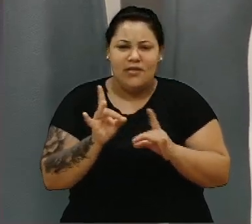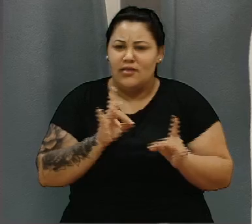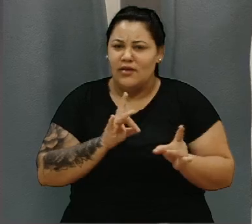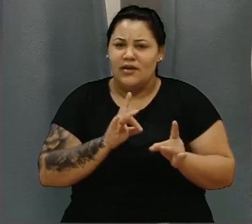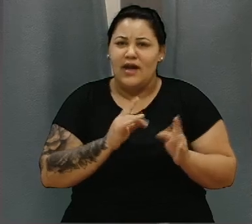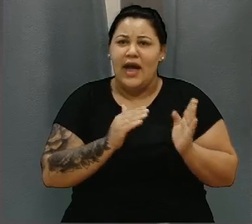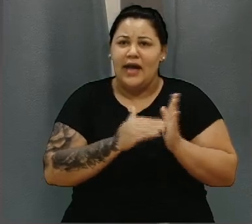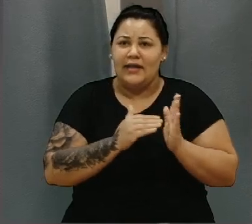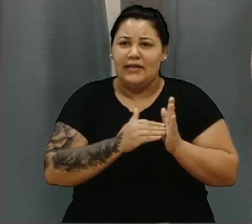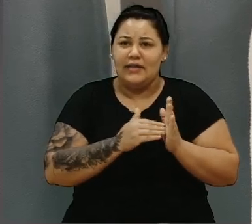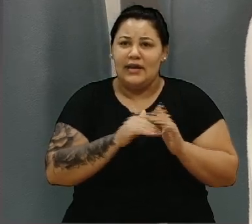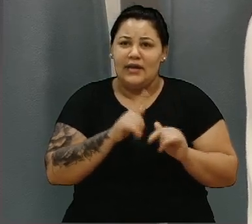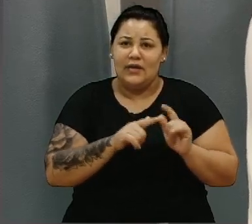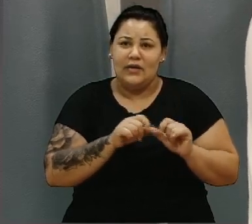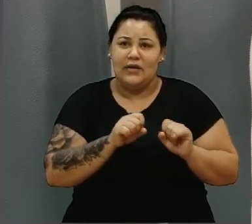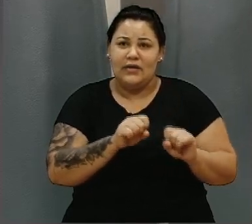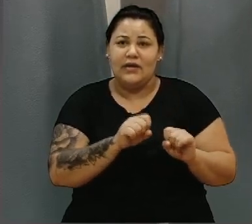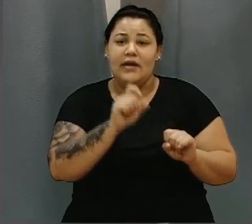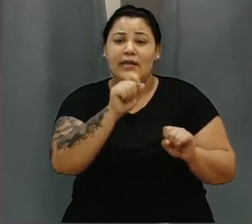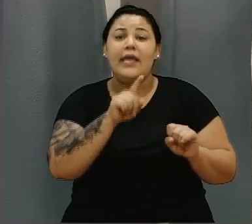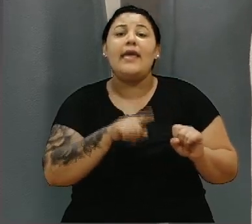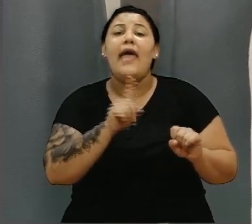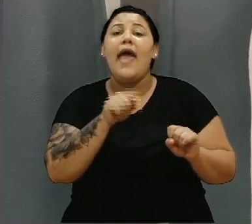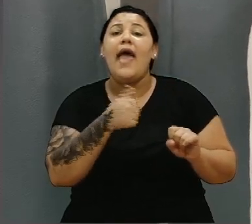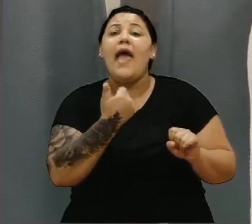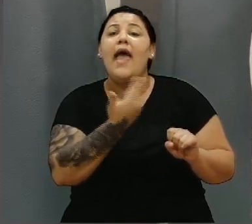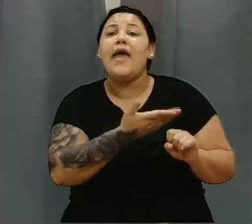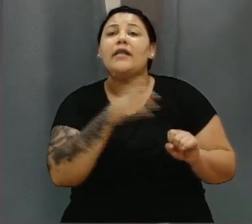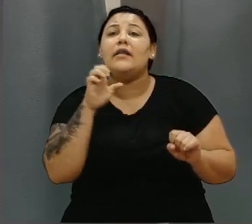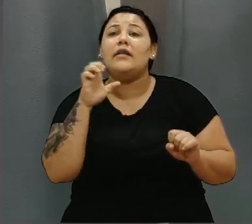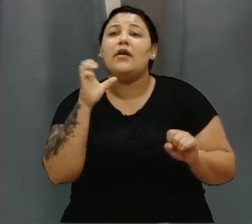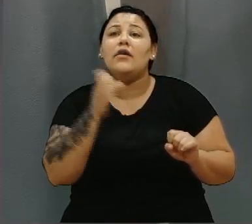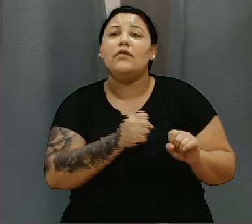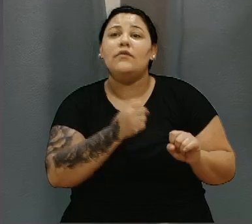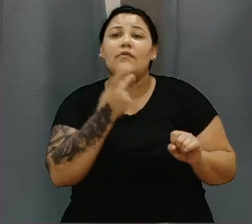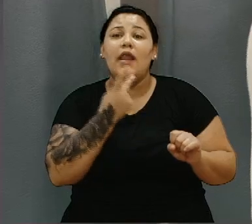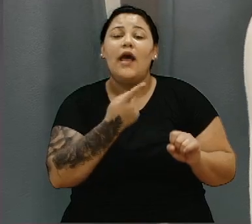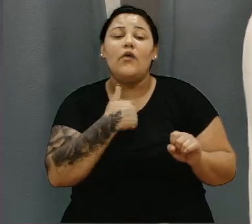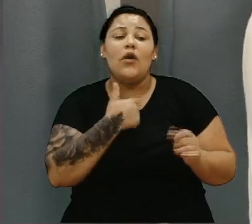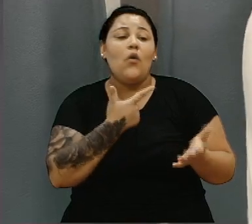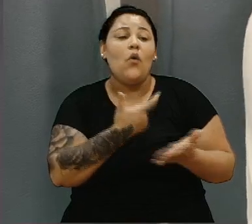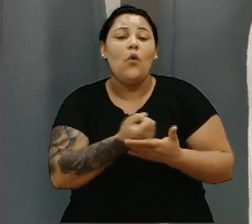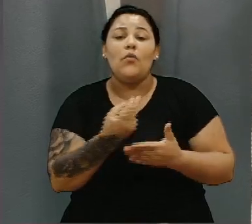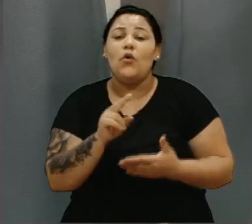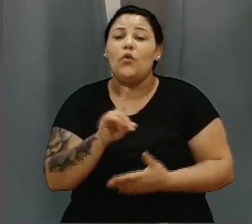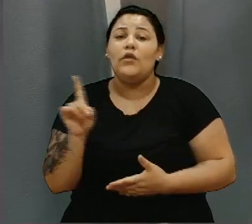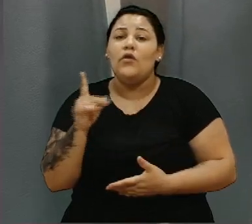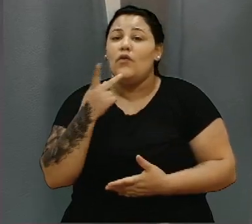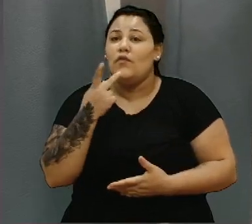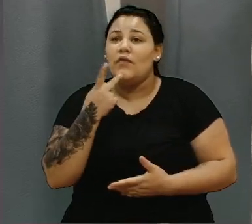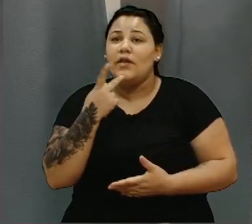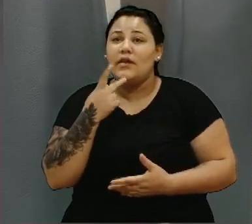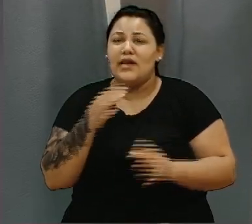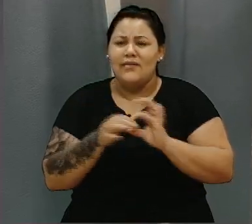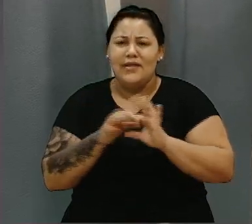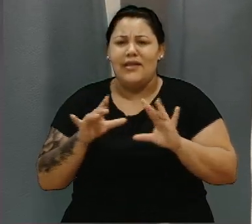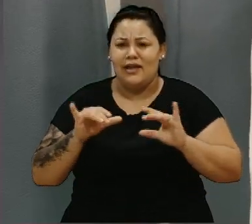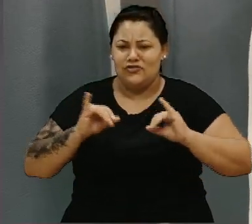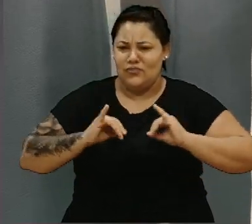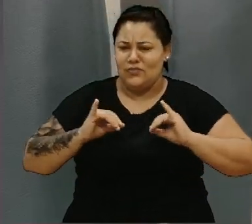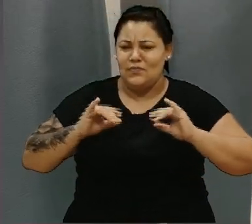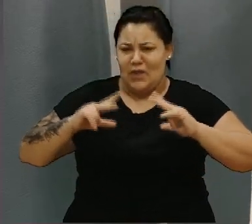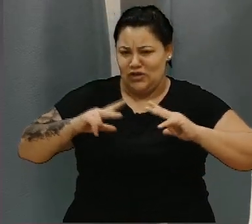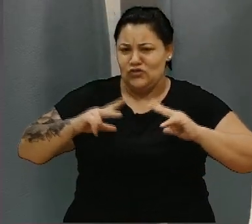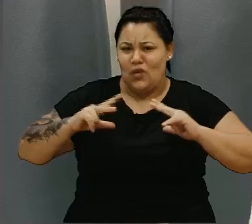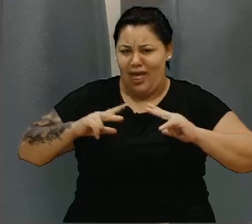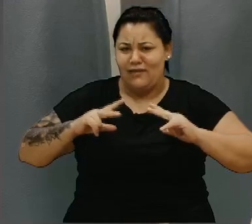as prateleiras ele lacrou. Quem é ele na fila do pão para dizer o que a gente vai consumir ou não, ou mexer na liberdade individual da população. Então eu fico triste pessoas